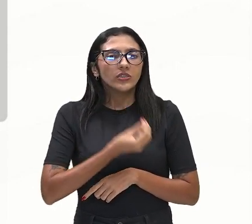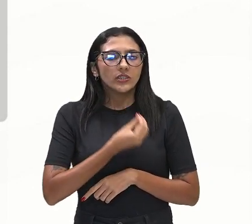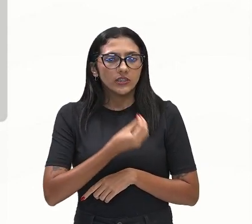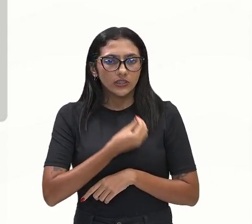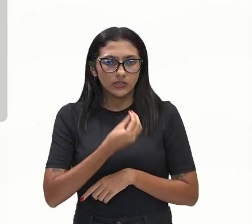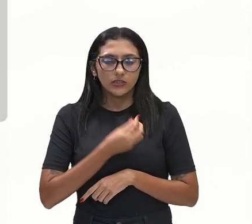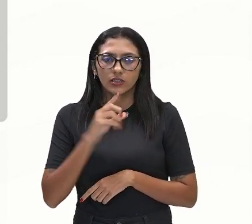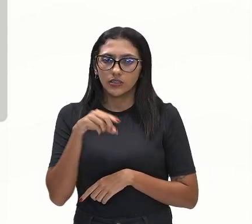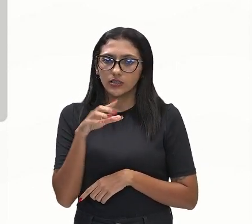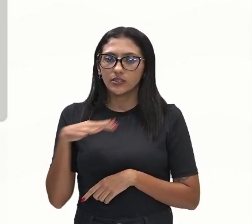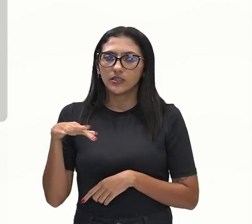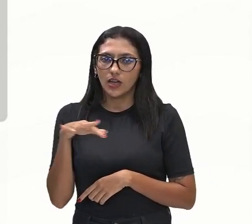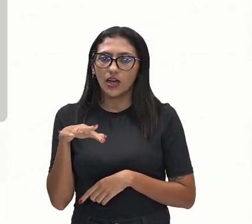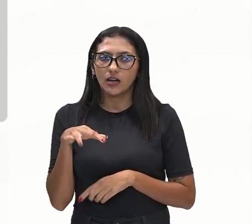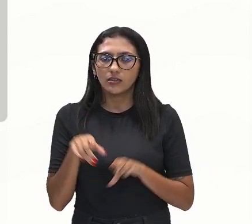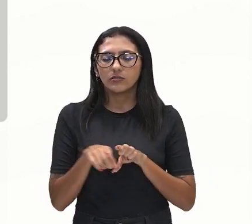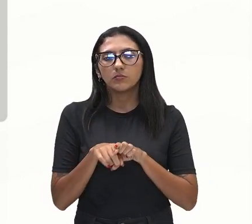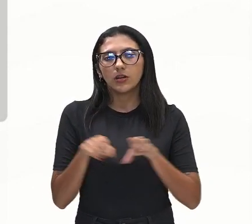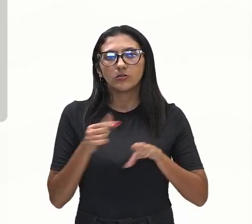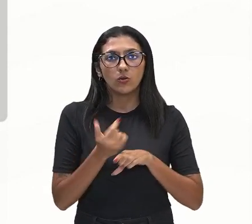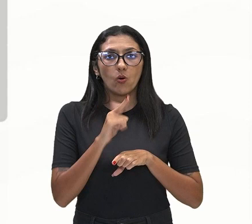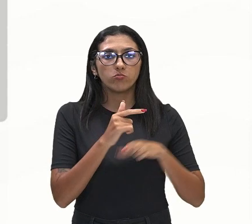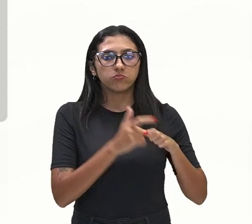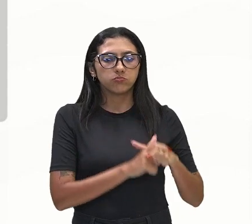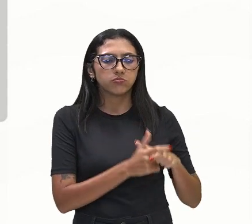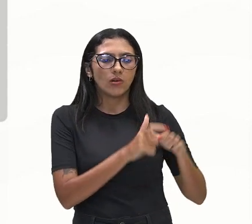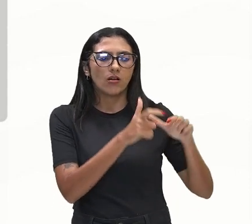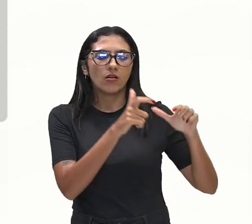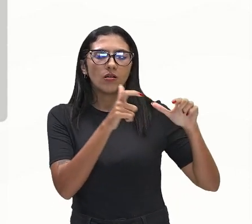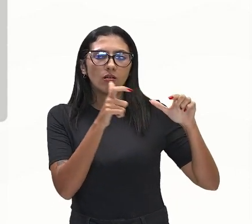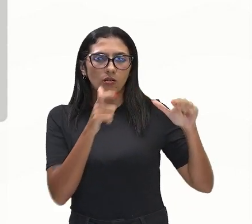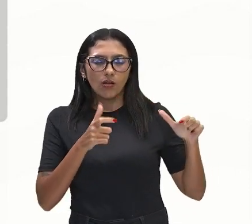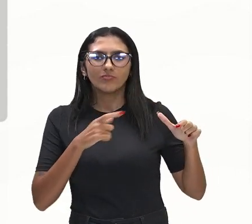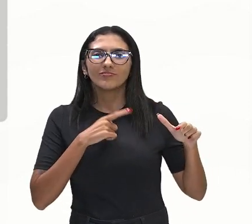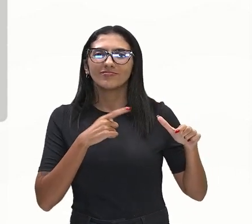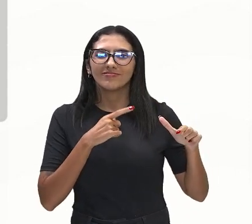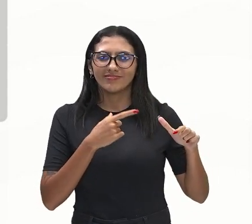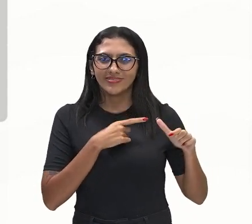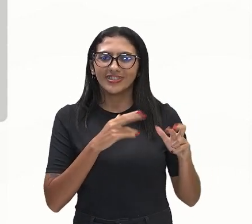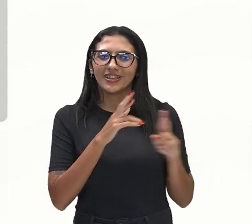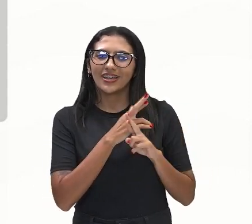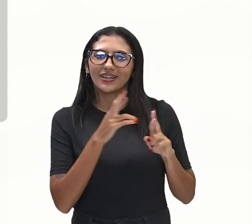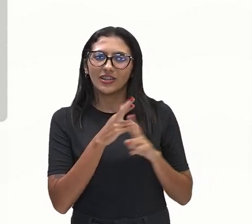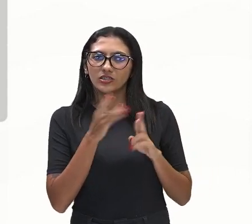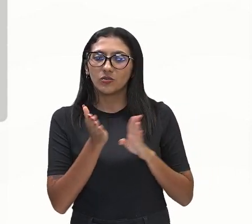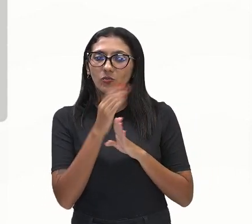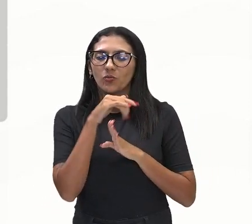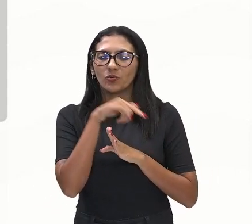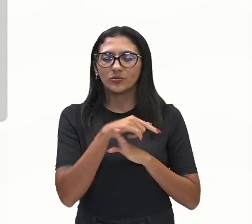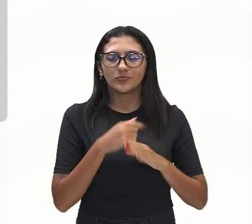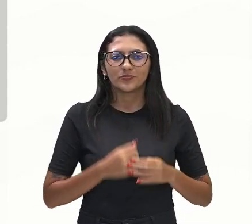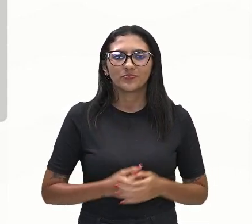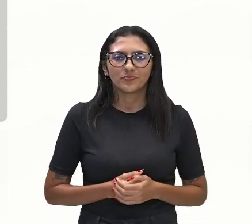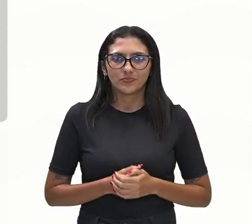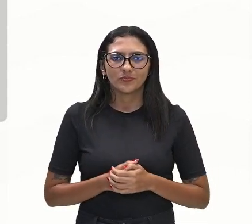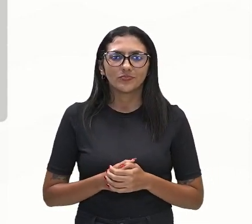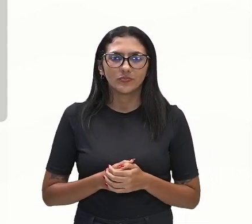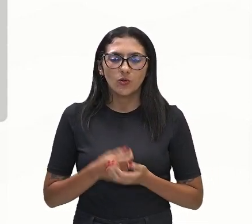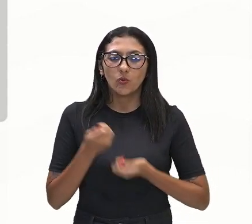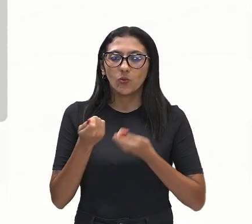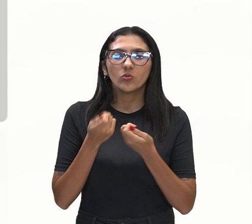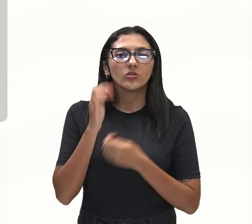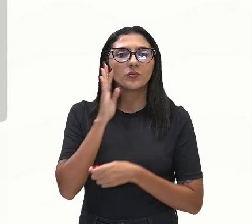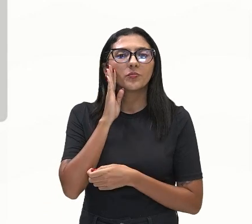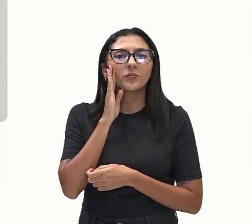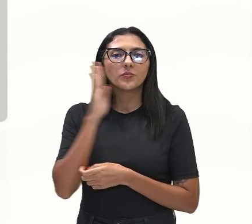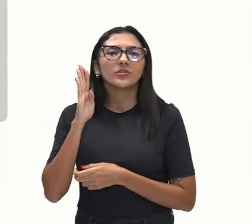área, porém a maioria é de etnia armênia, enquanto quem comanda tudo isso vai ser Azerbaijão,